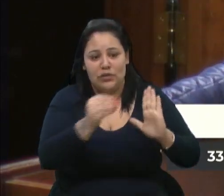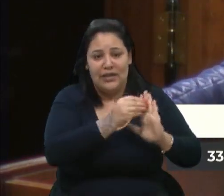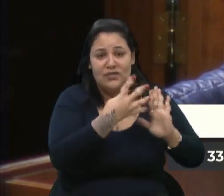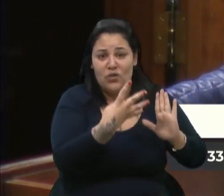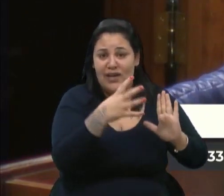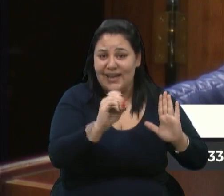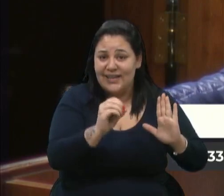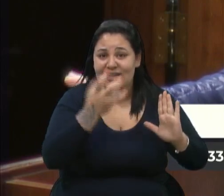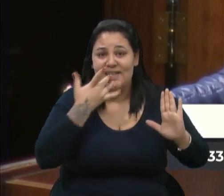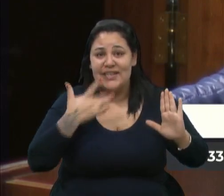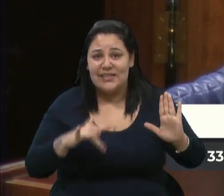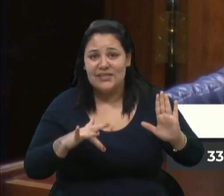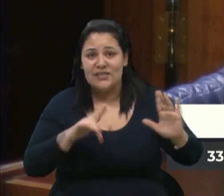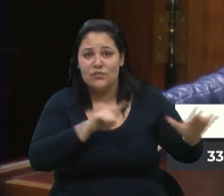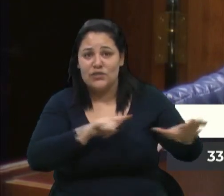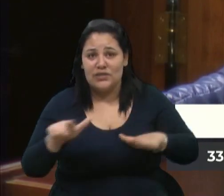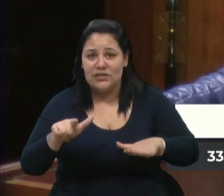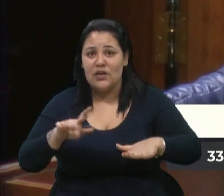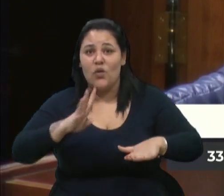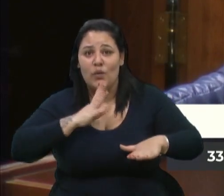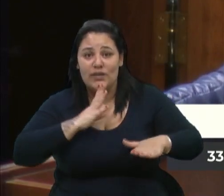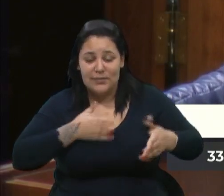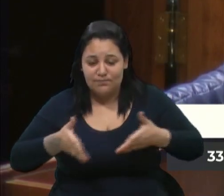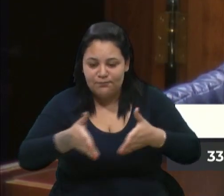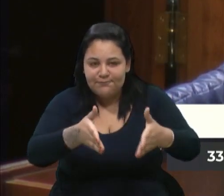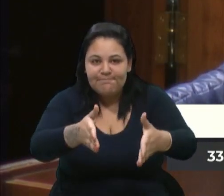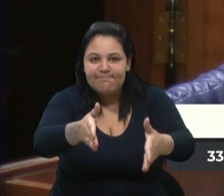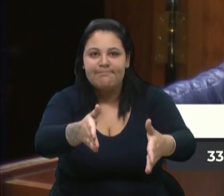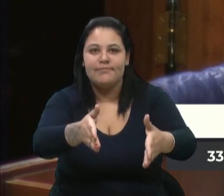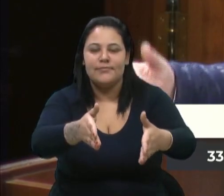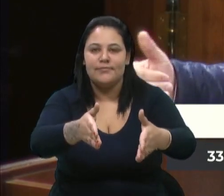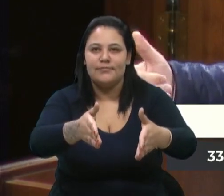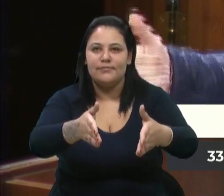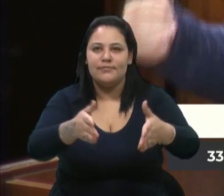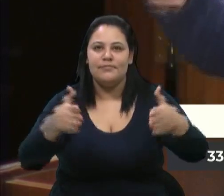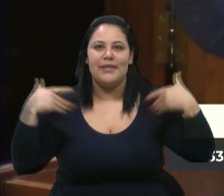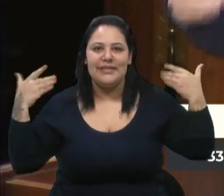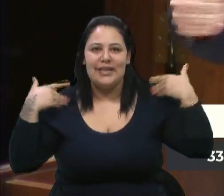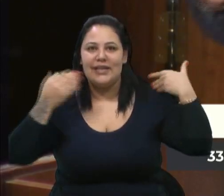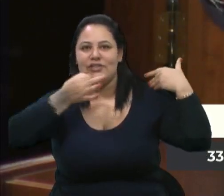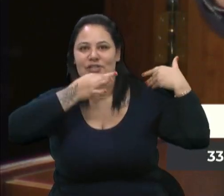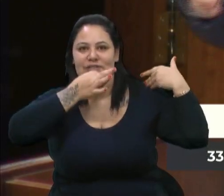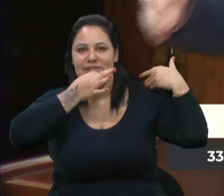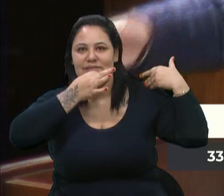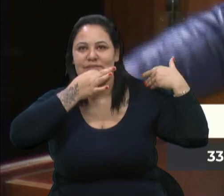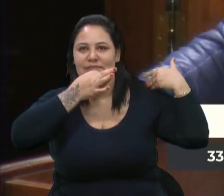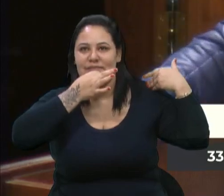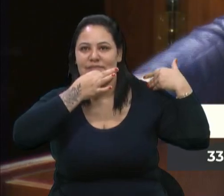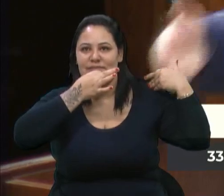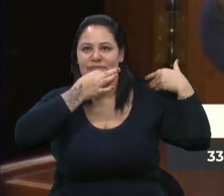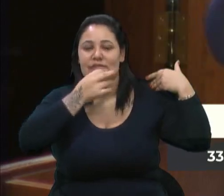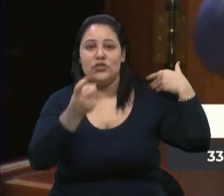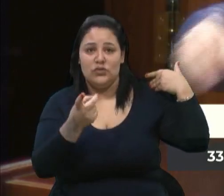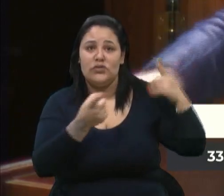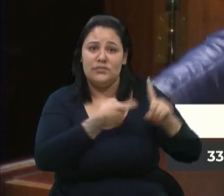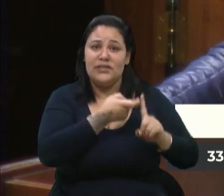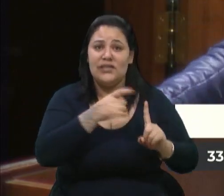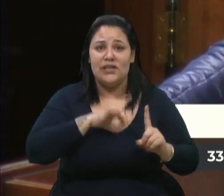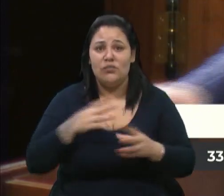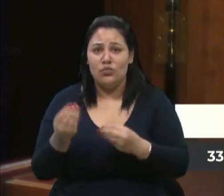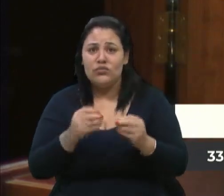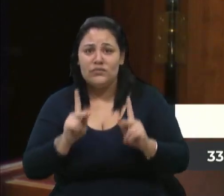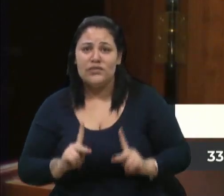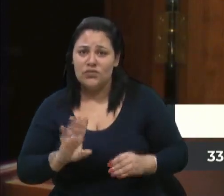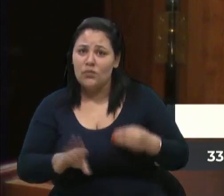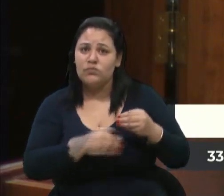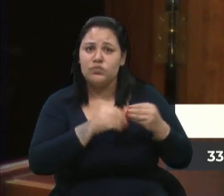semana conhecendo os roteiros turísticos de Caxias do Sul, o quanto nós teríamos no final desses 12 meses. Vereador Gladys, de imediato,